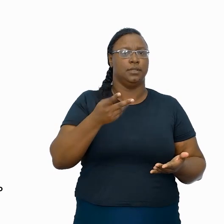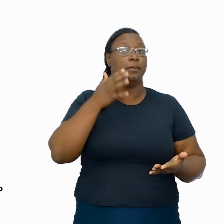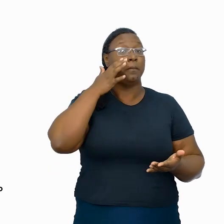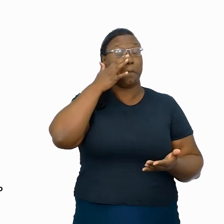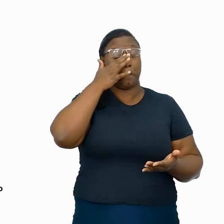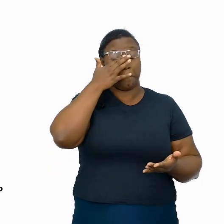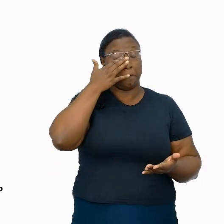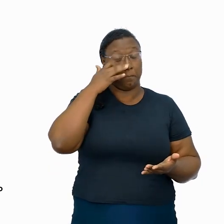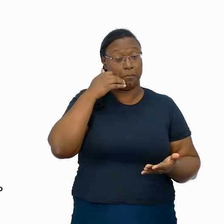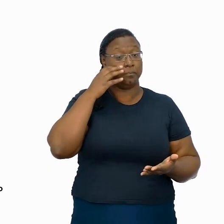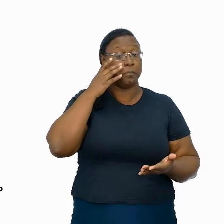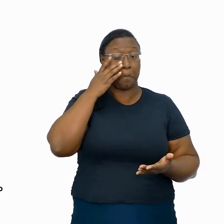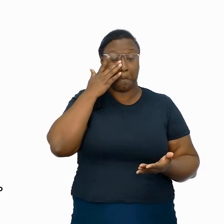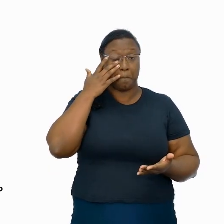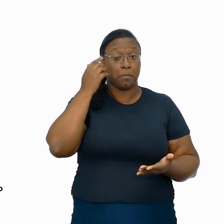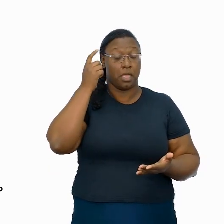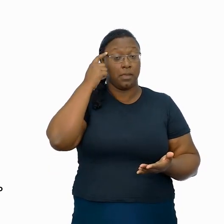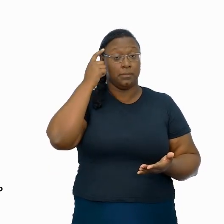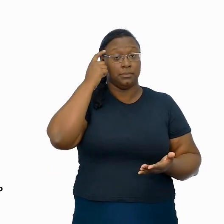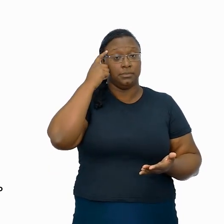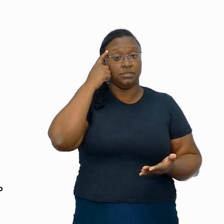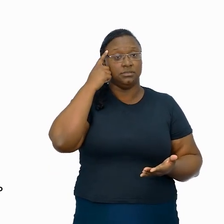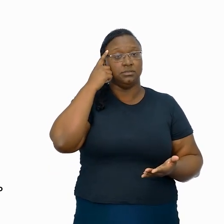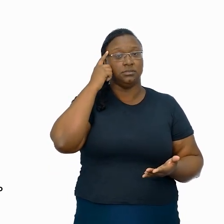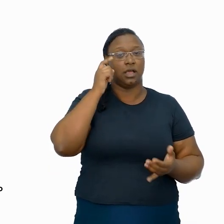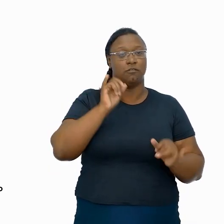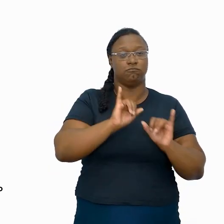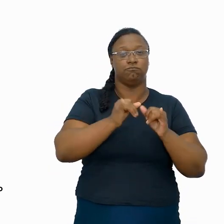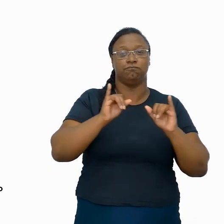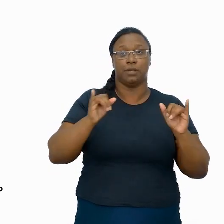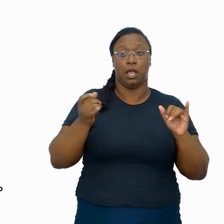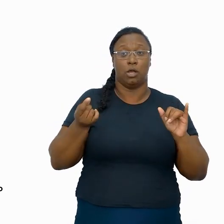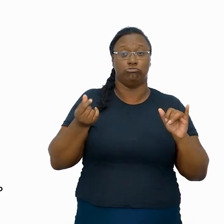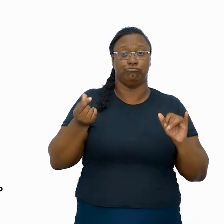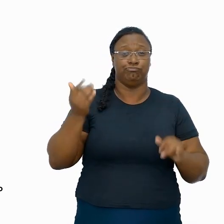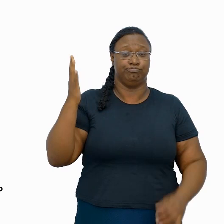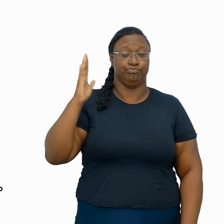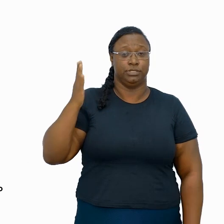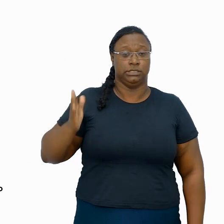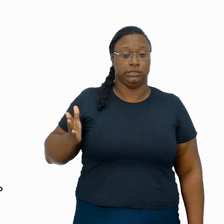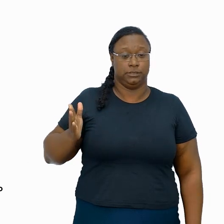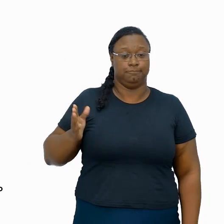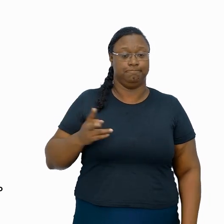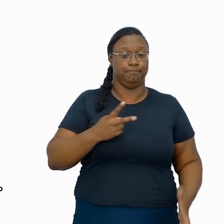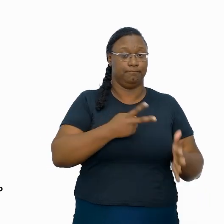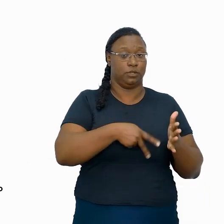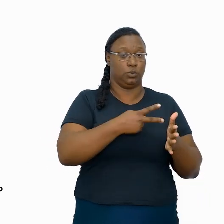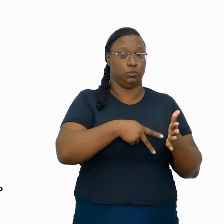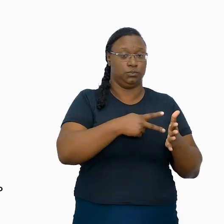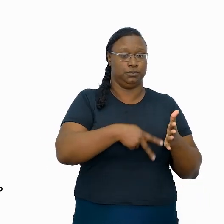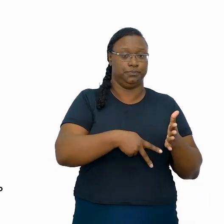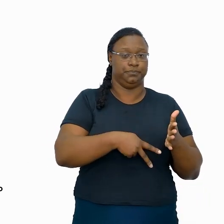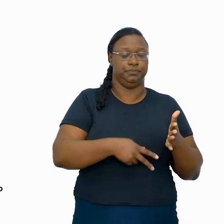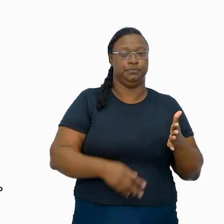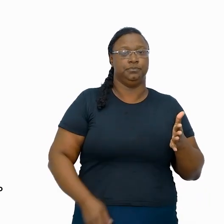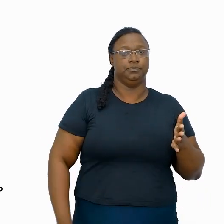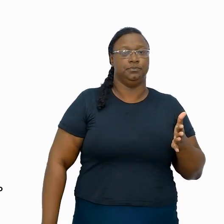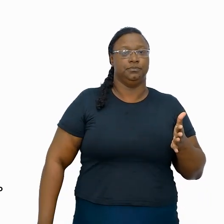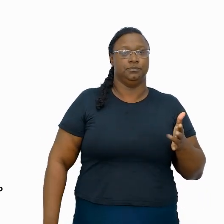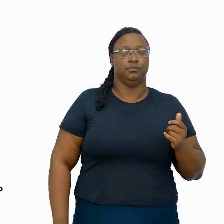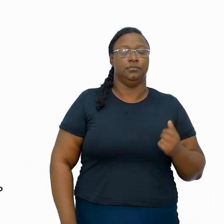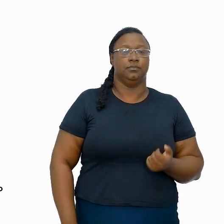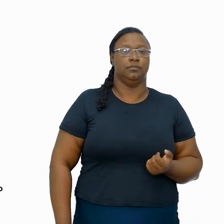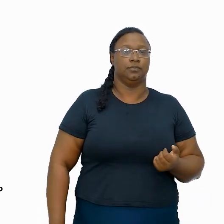citamos, é pensando a matriz elétrica brasileira. O segundo passo, né? A gente propôs